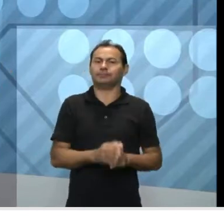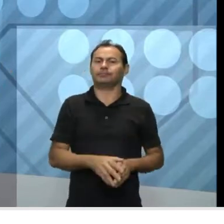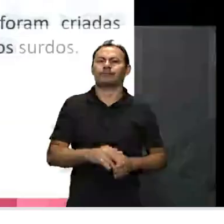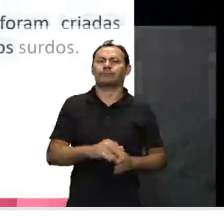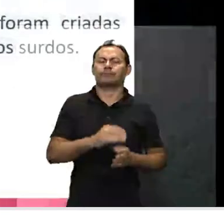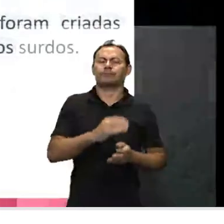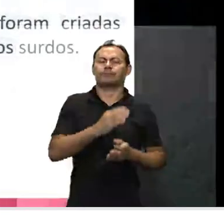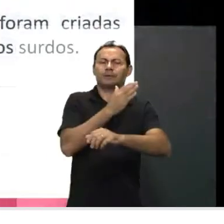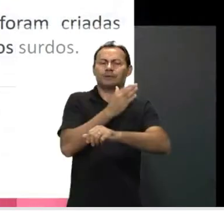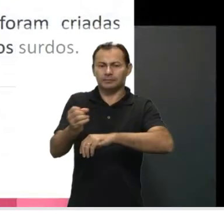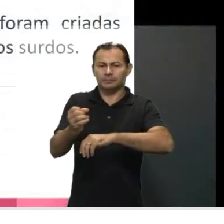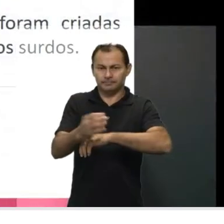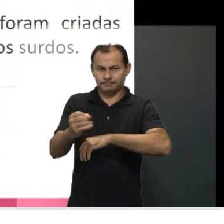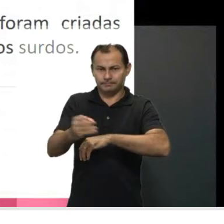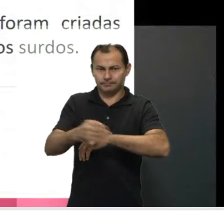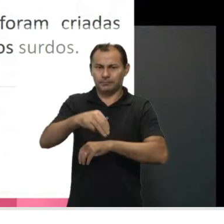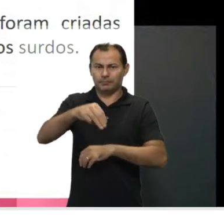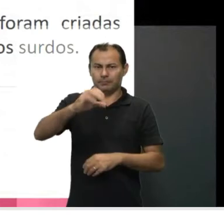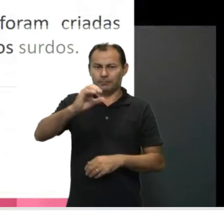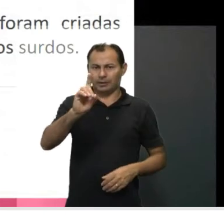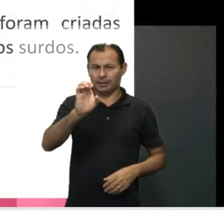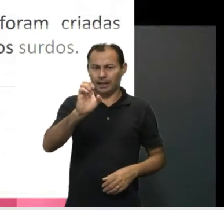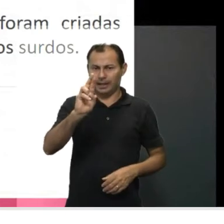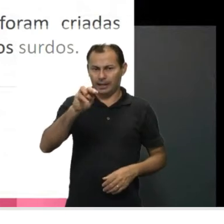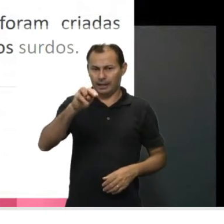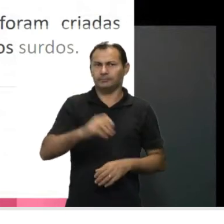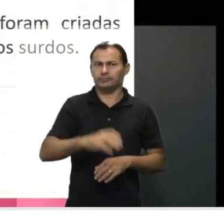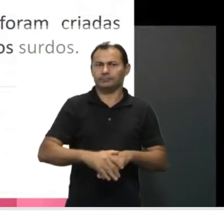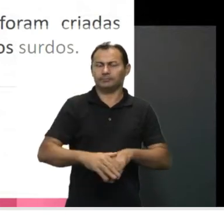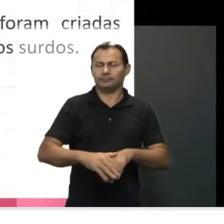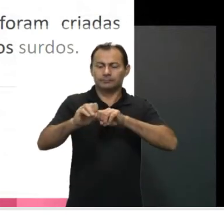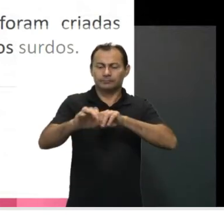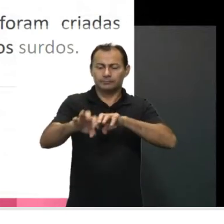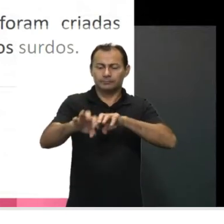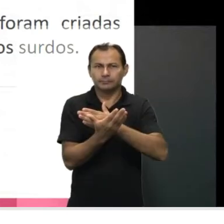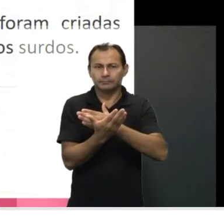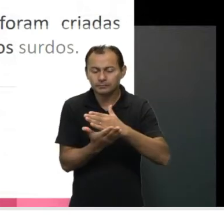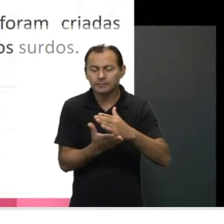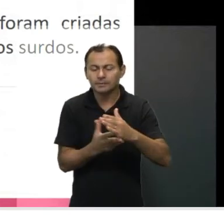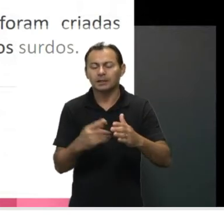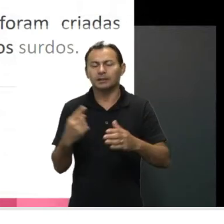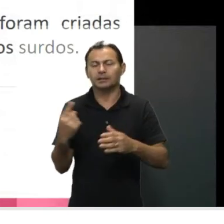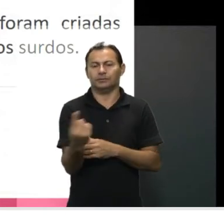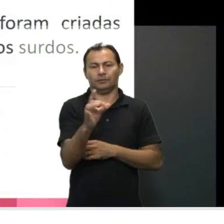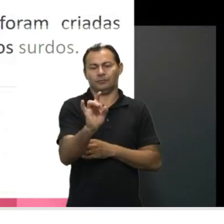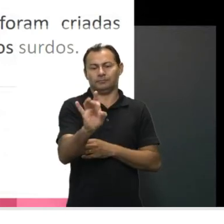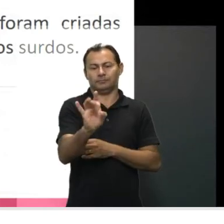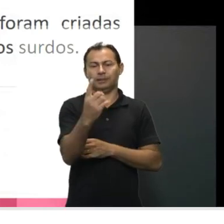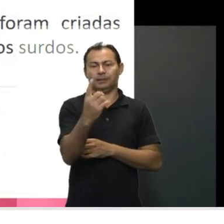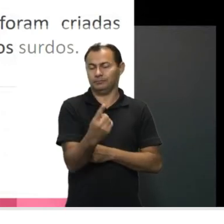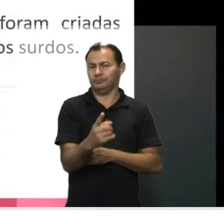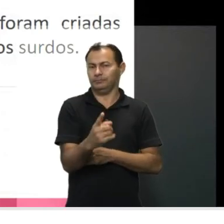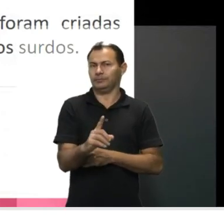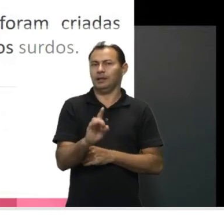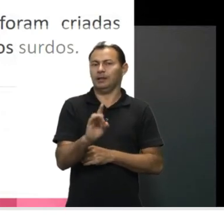ele começa a surgir de modo individual, tá? Então era apenas para nobres, ministrado